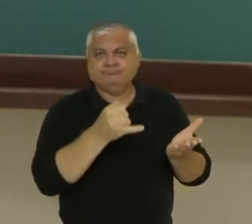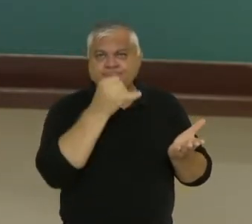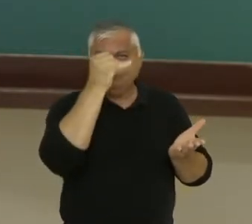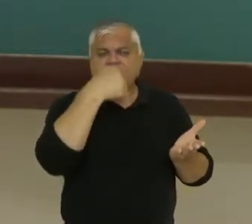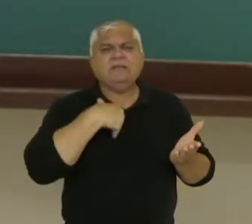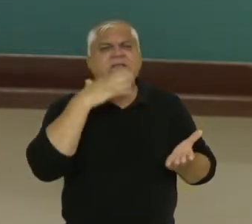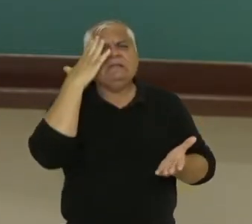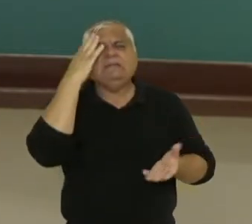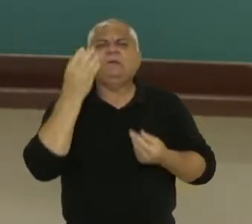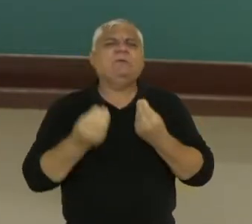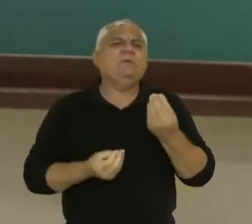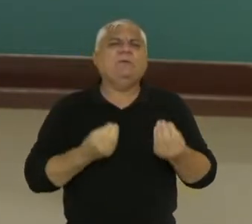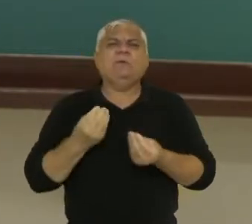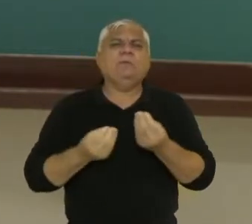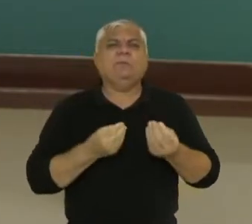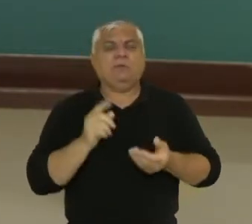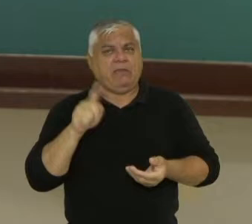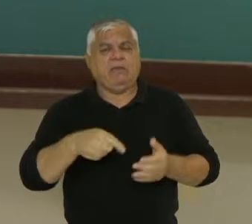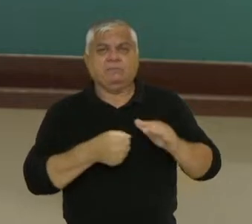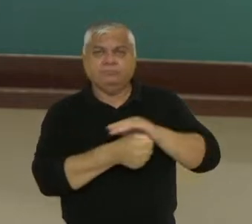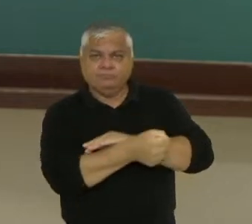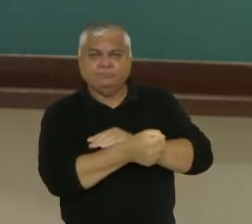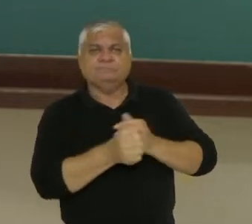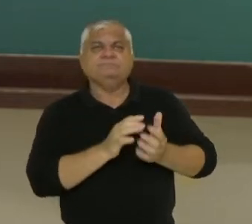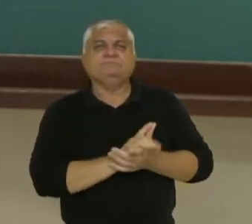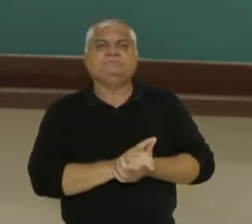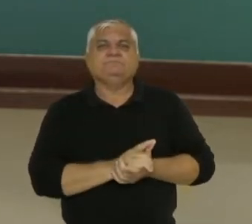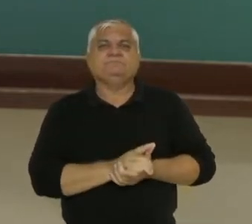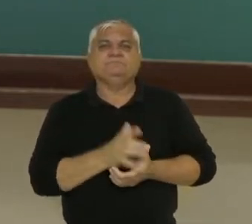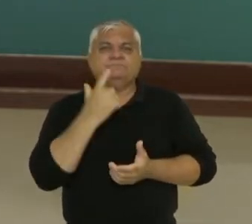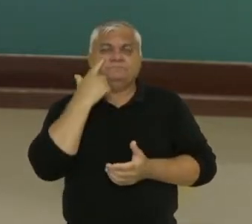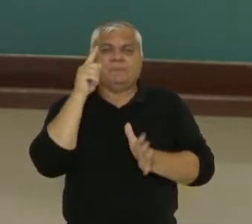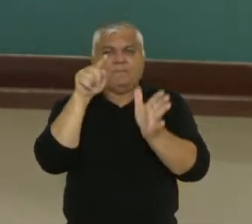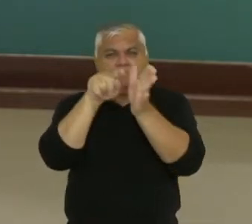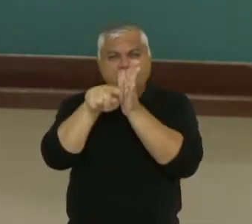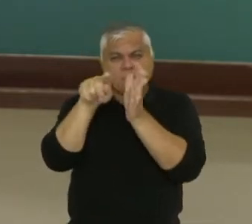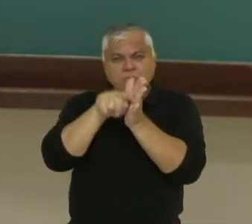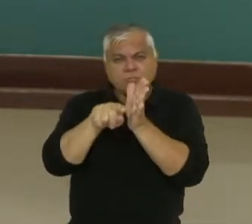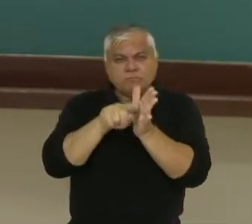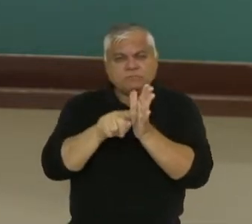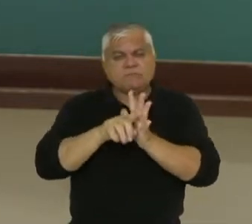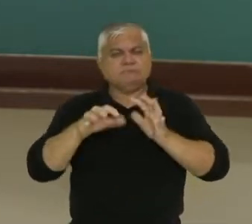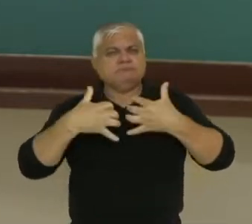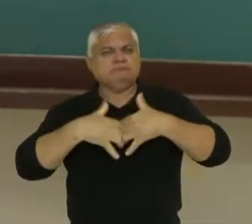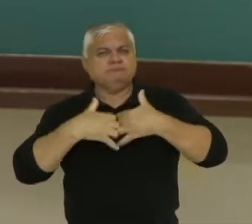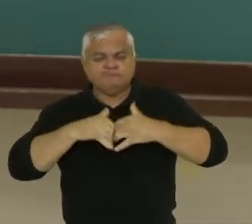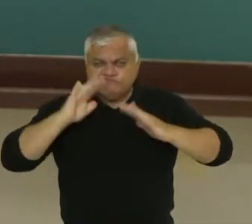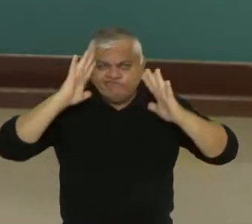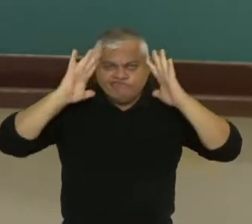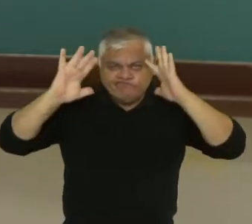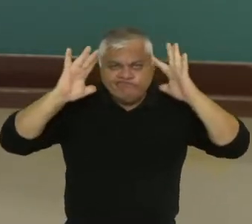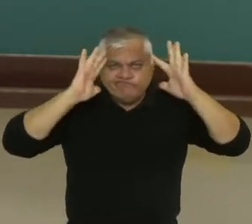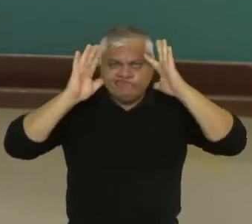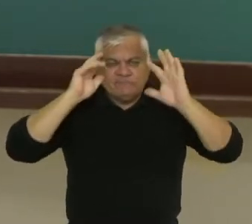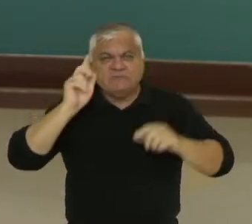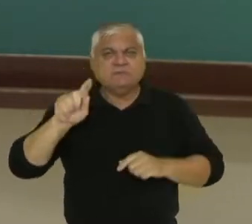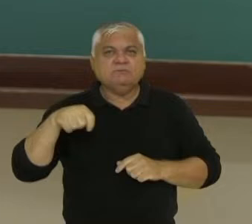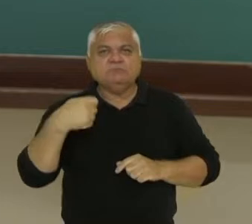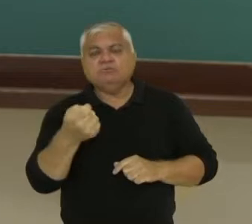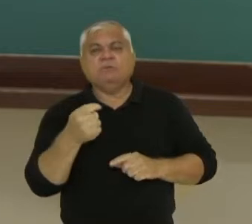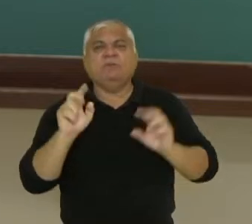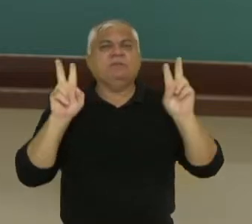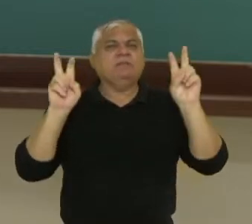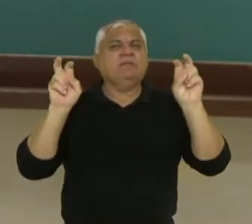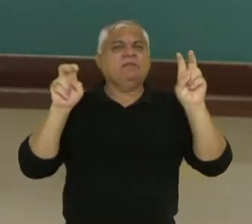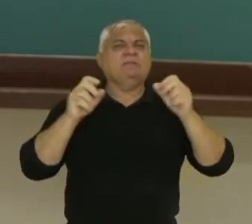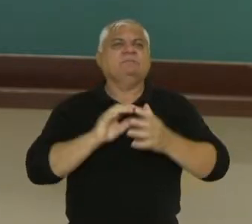entender como é esse investimento. Vamos com aquelas nossas perguntinhas que fazem a gente pensar a respeito do tema